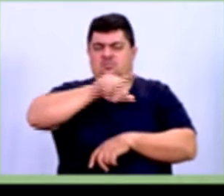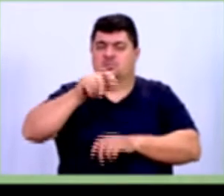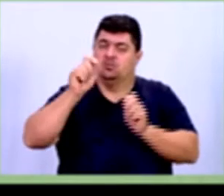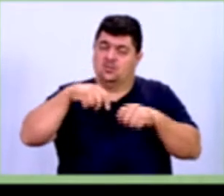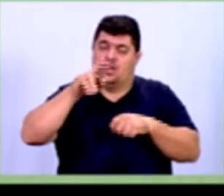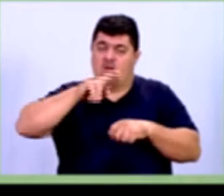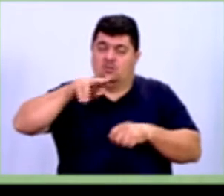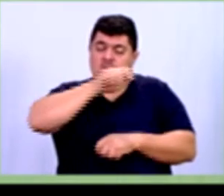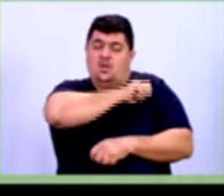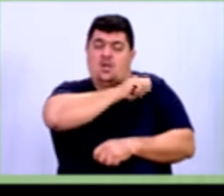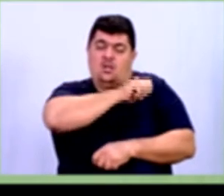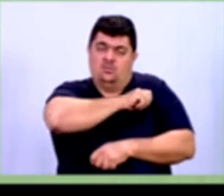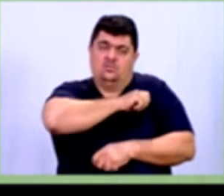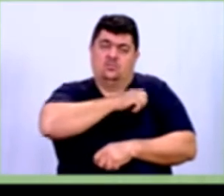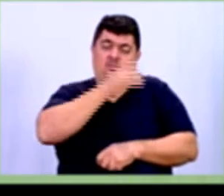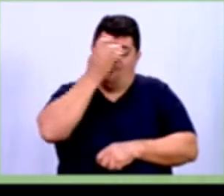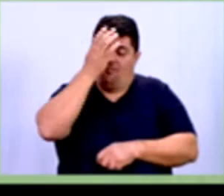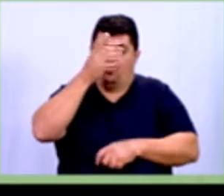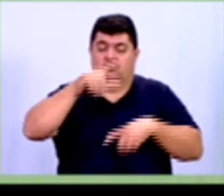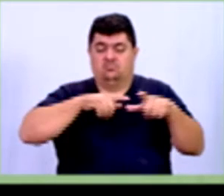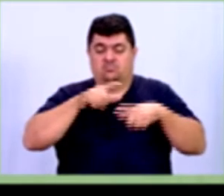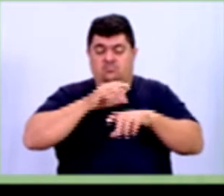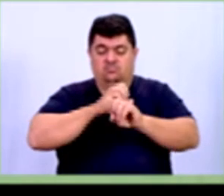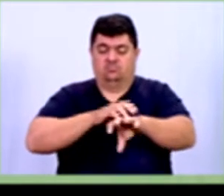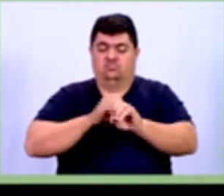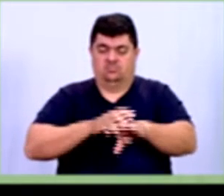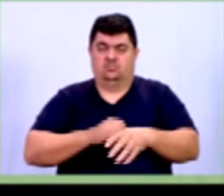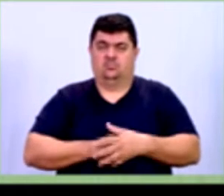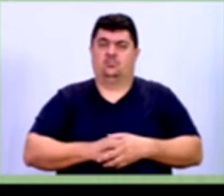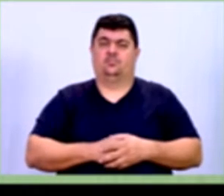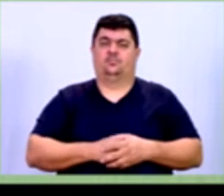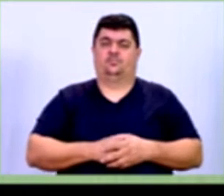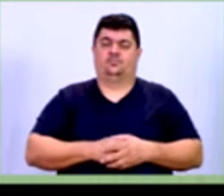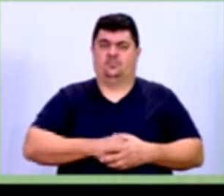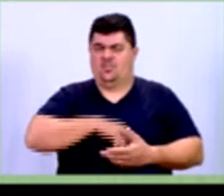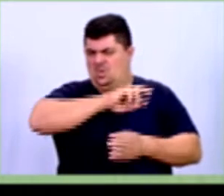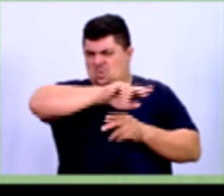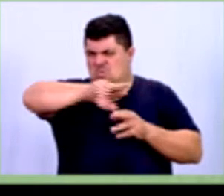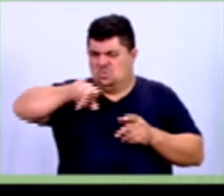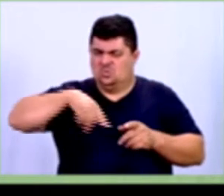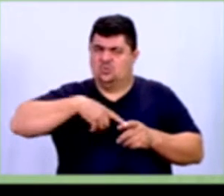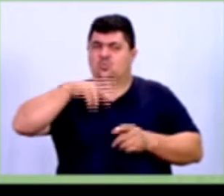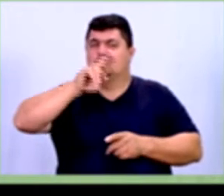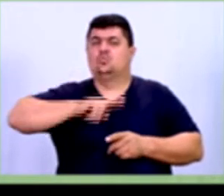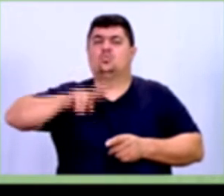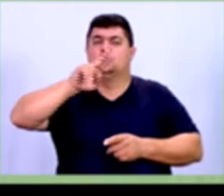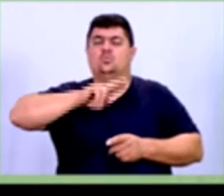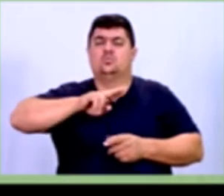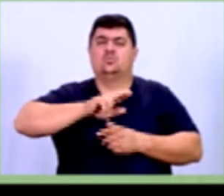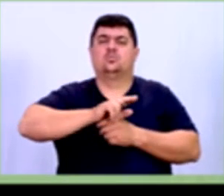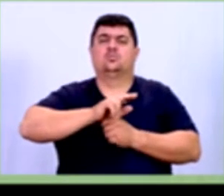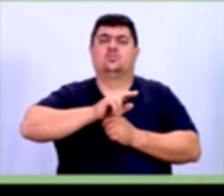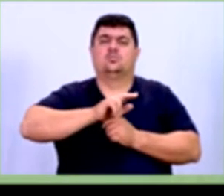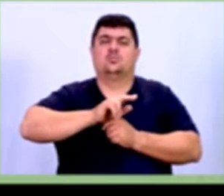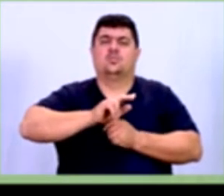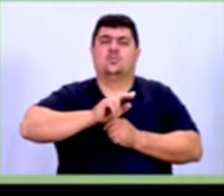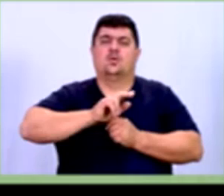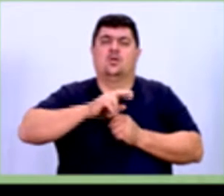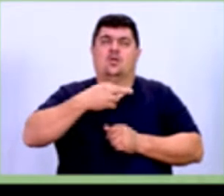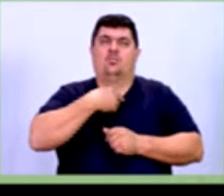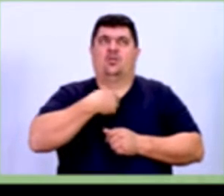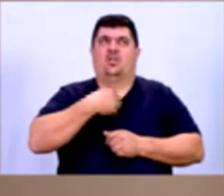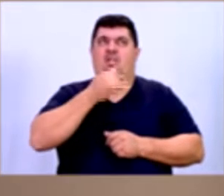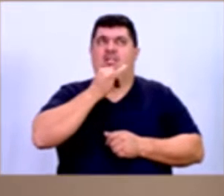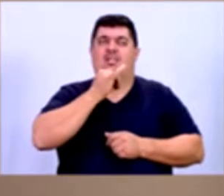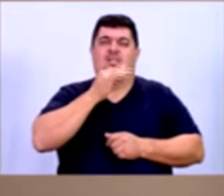que vão facilitar o seu trabalho na sala de aula. Esses materiais, o importante é que eles não sejam